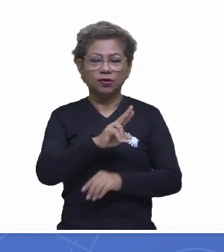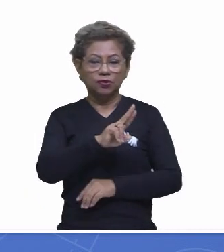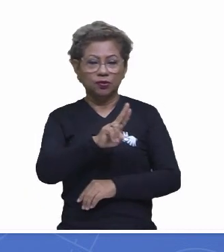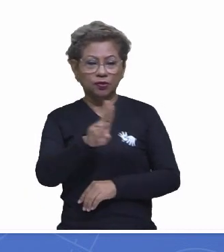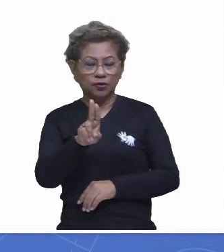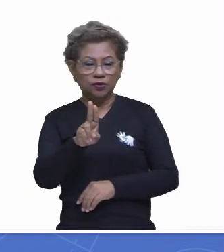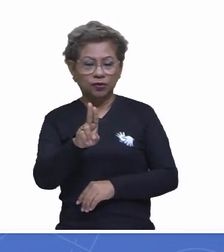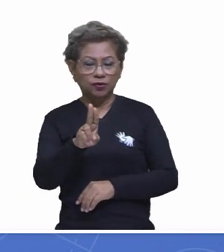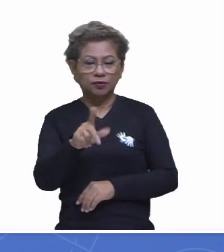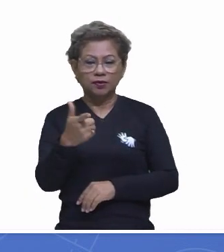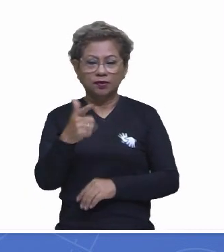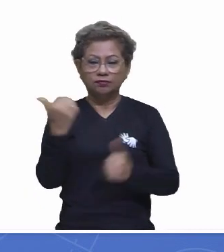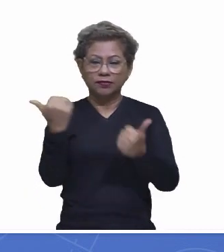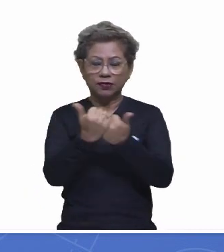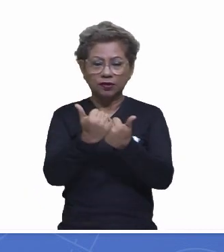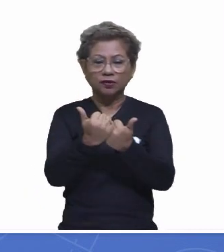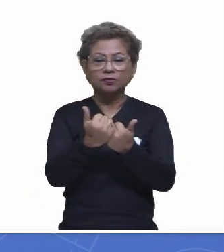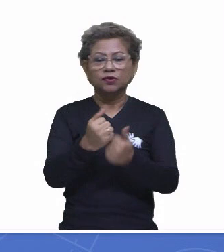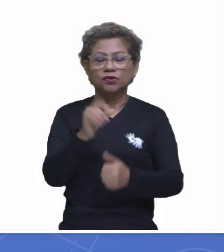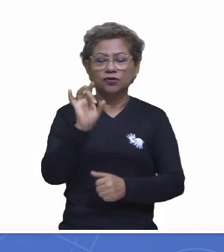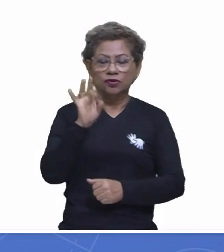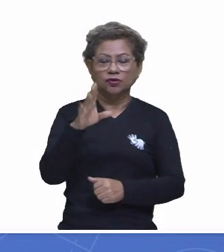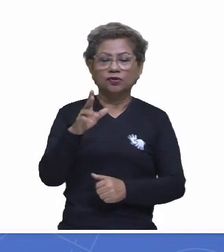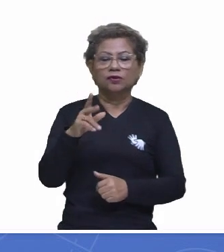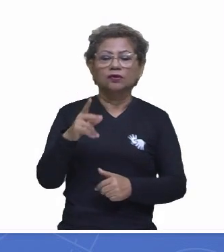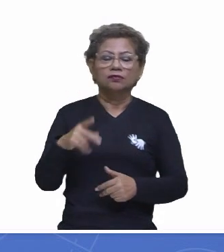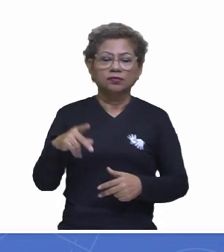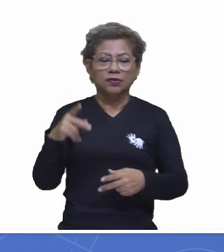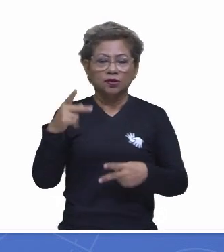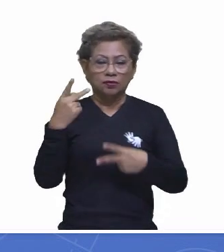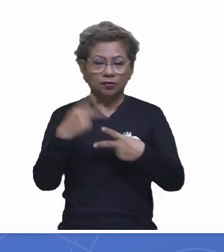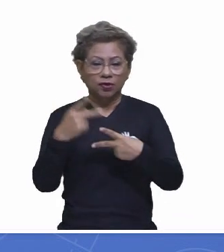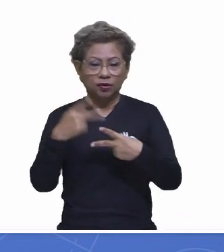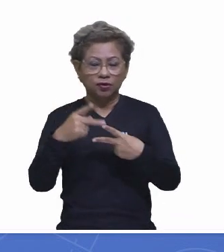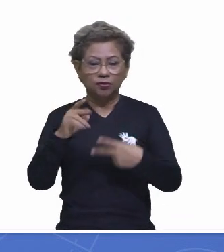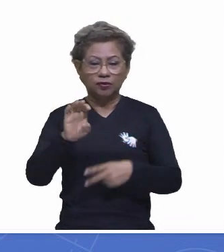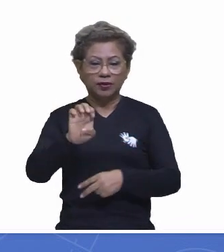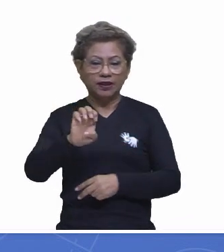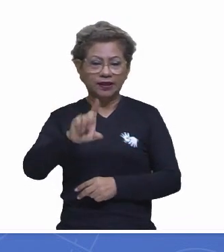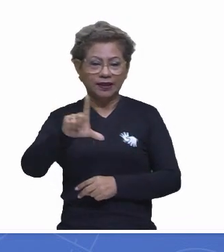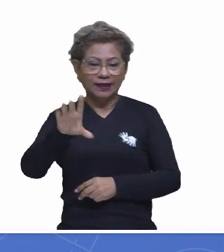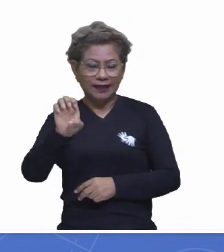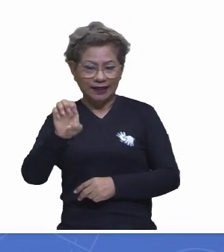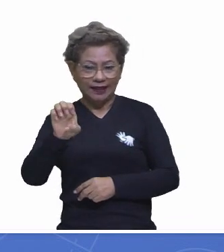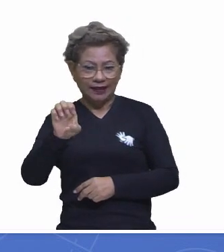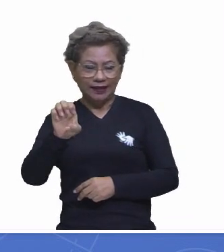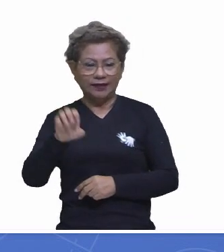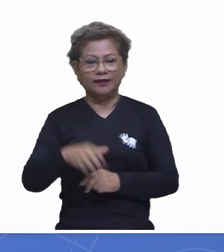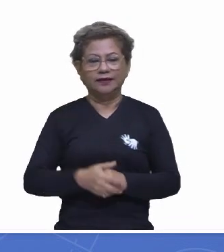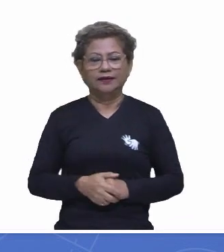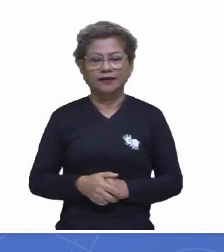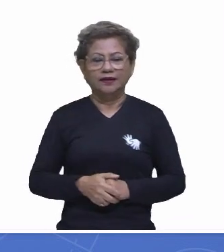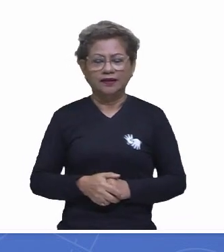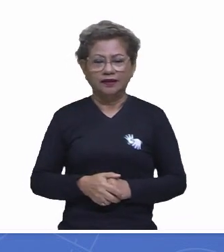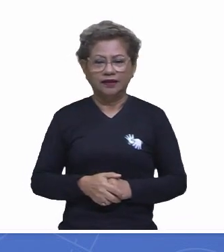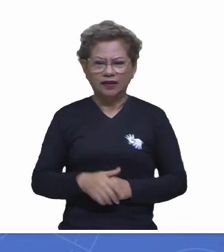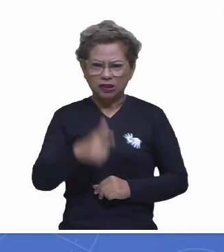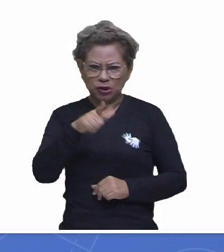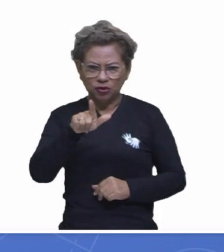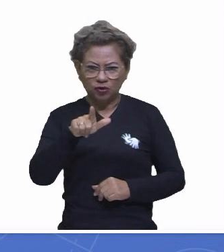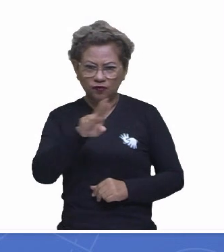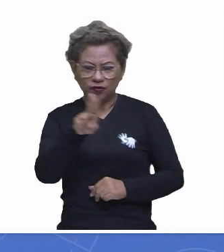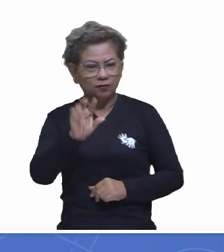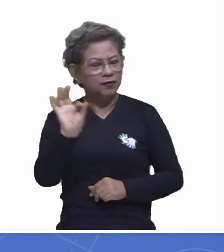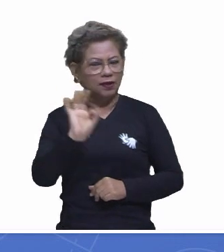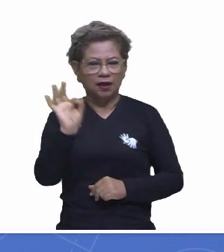outra palavra, exatamente pelo pronome ele, certo? Então, o que retoma, ou seja, o pronome